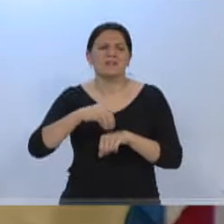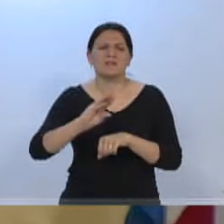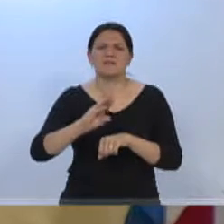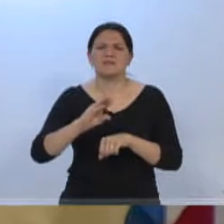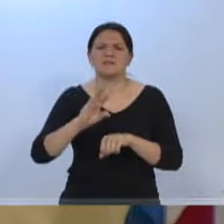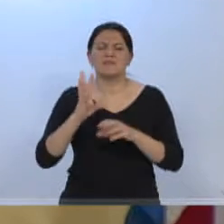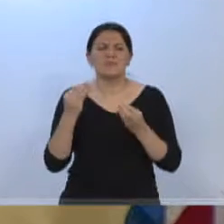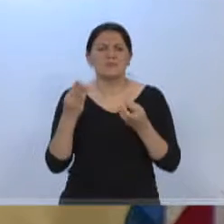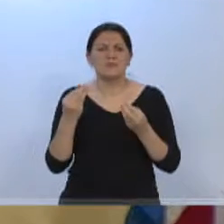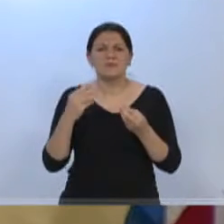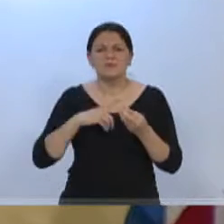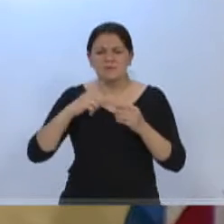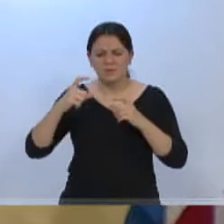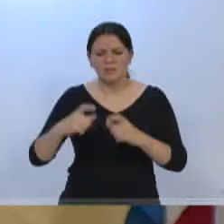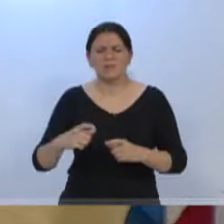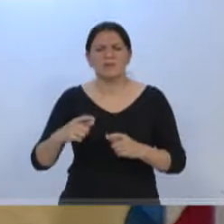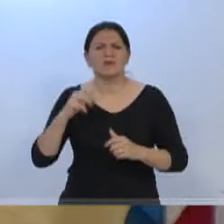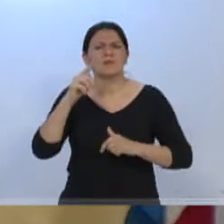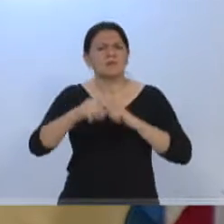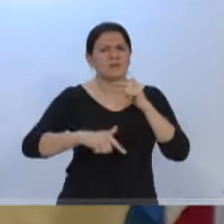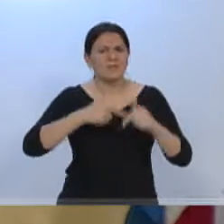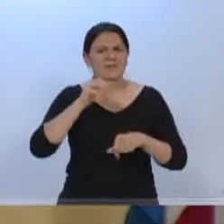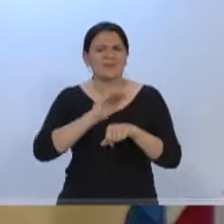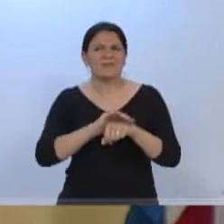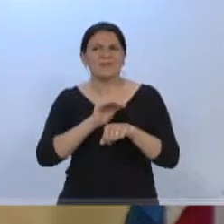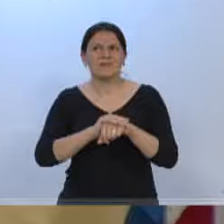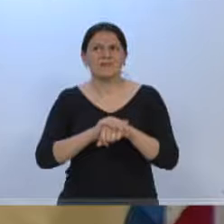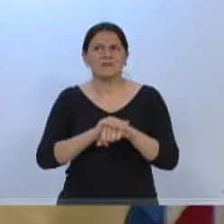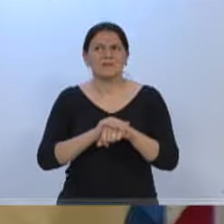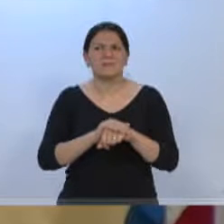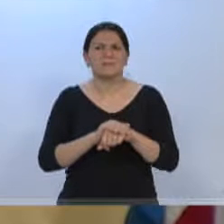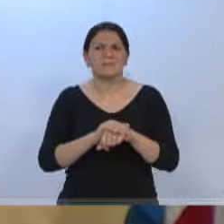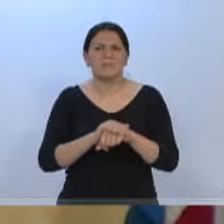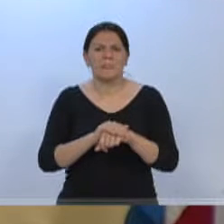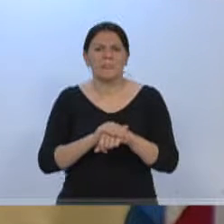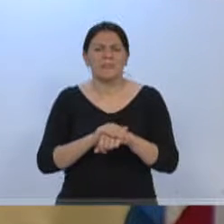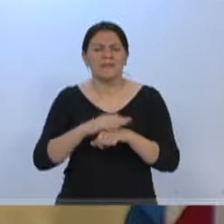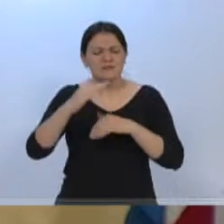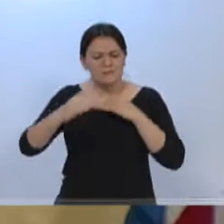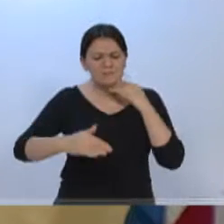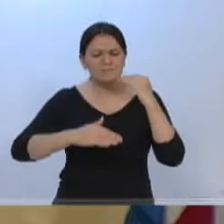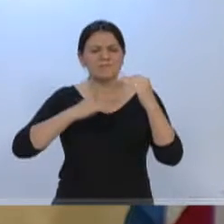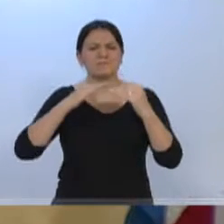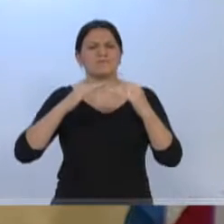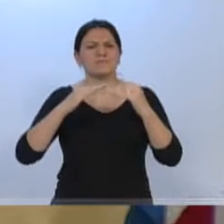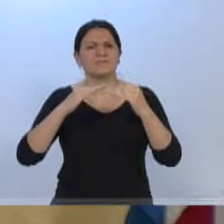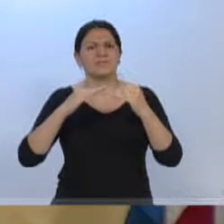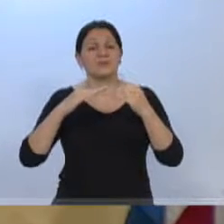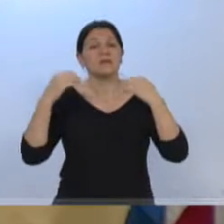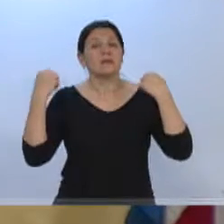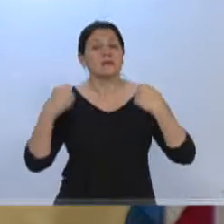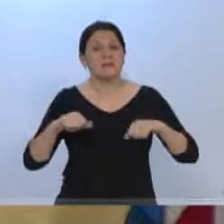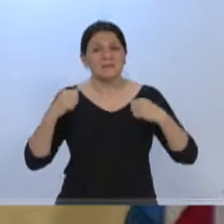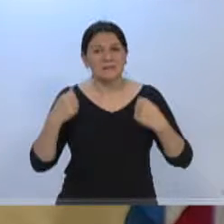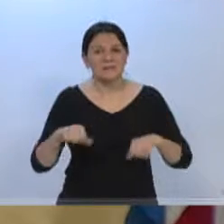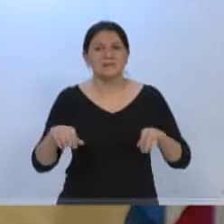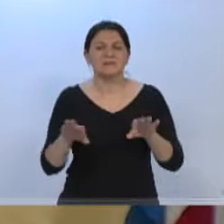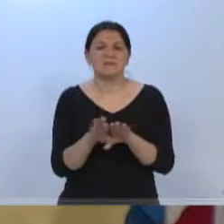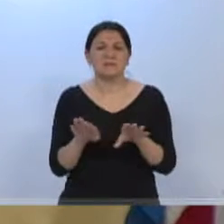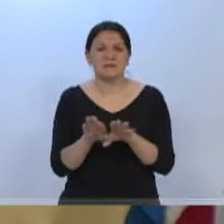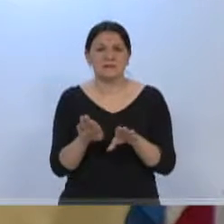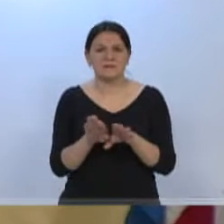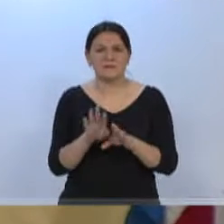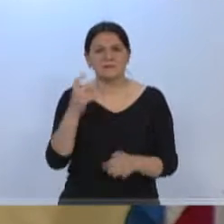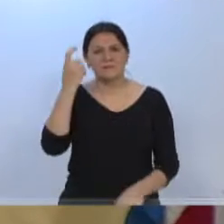existe um espaço aí, um trabalho bem feito que está sendo feito na cidade, mas tem um espaço para a gente avançar e precisa, sobretudo, sim,